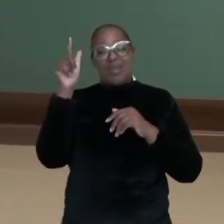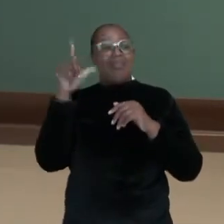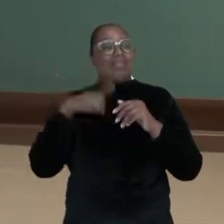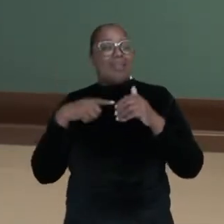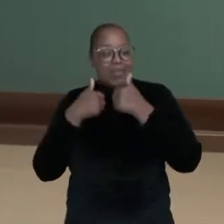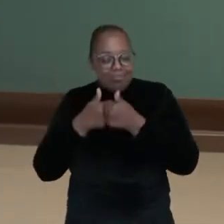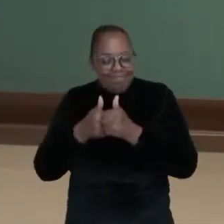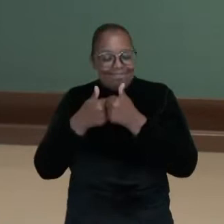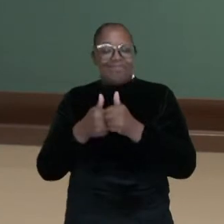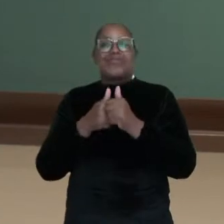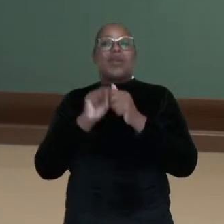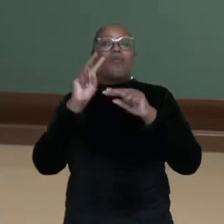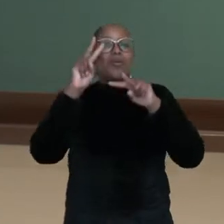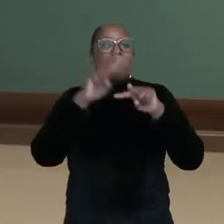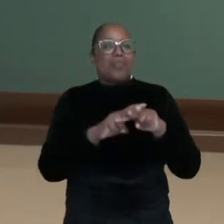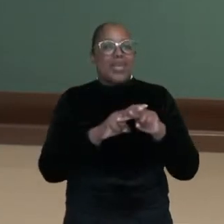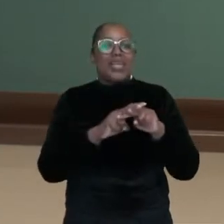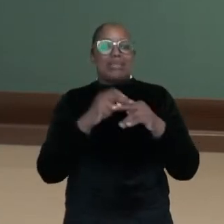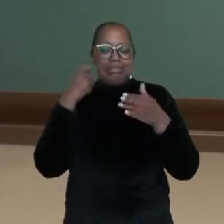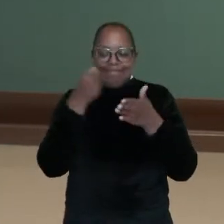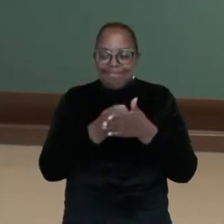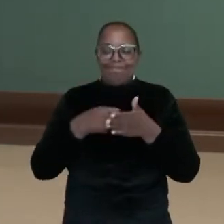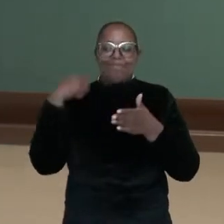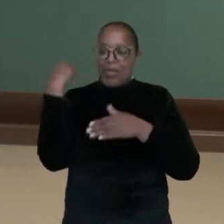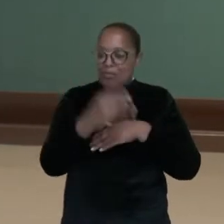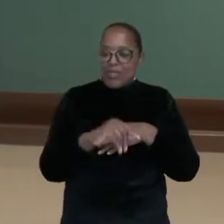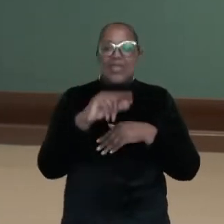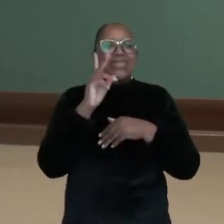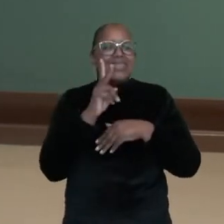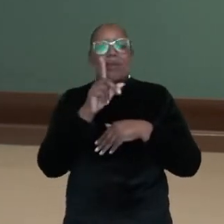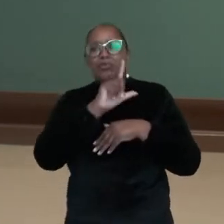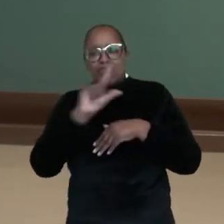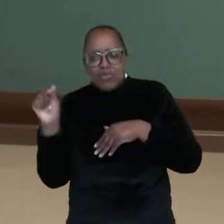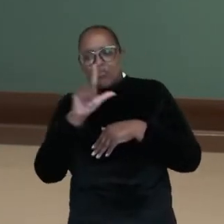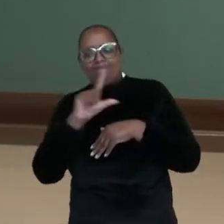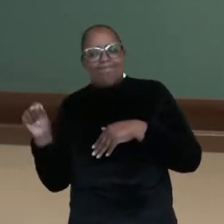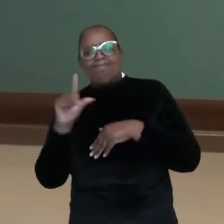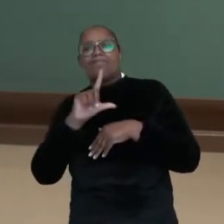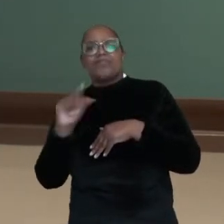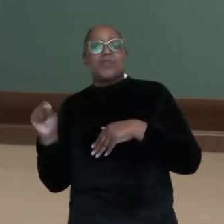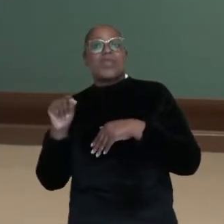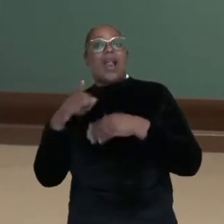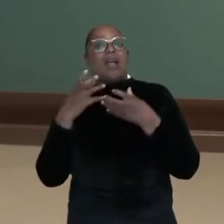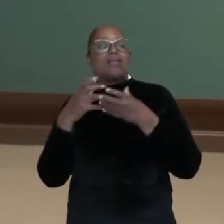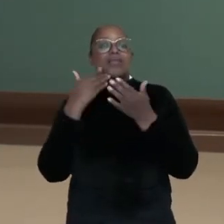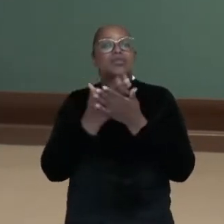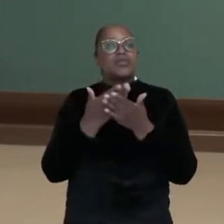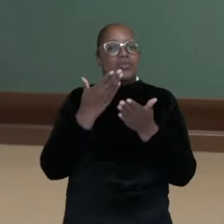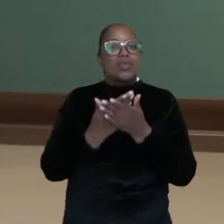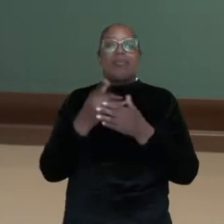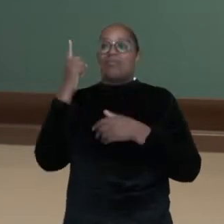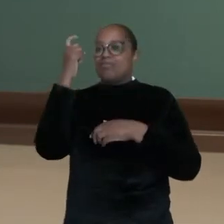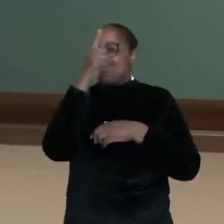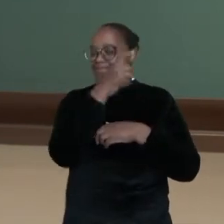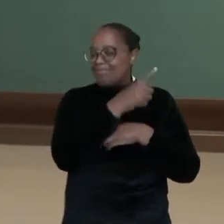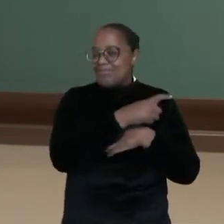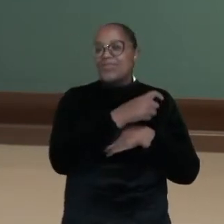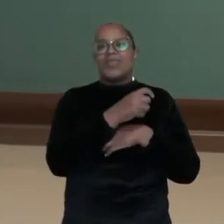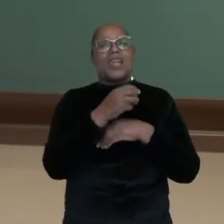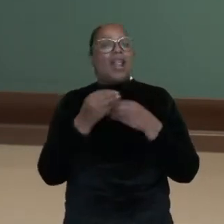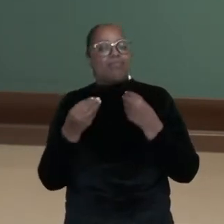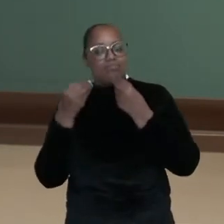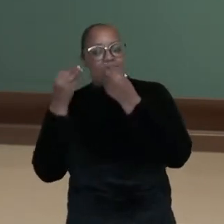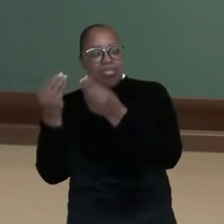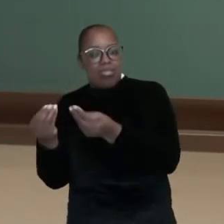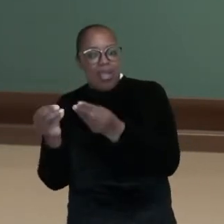né? Sempre fugindo, né? E sempre impedida de fazer. Ela queria estudar, teve dificuldade, ela queria dar